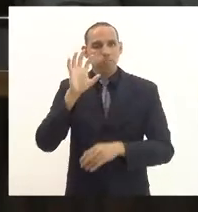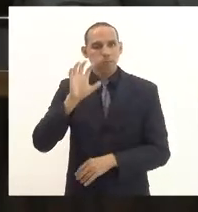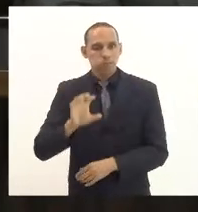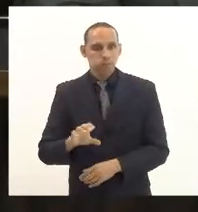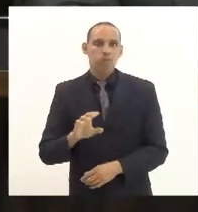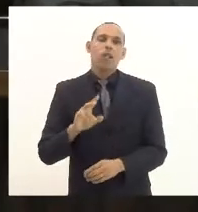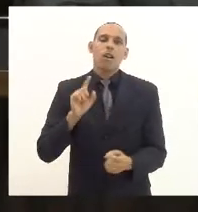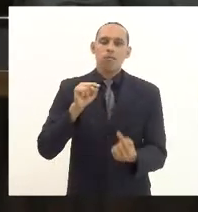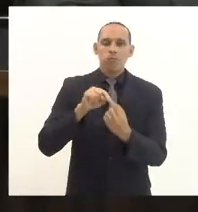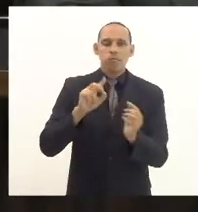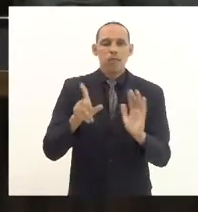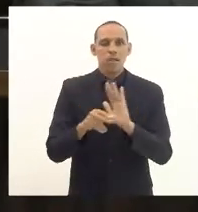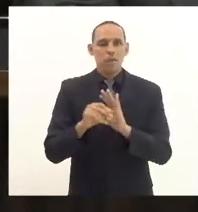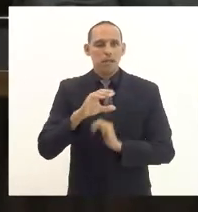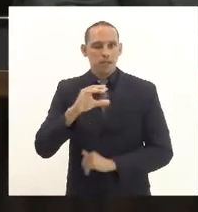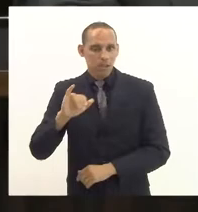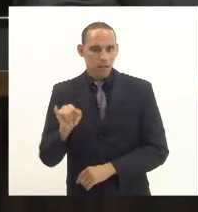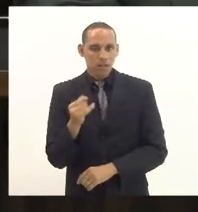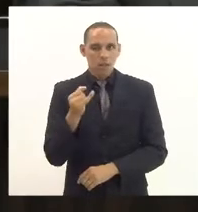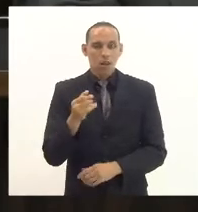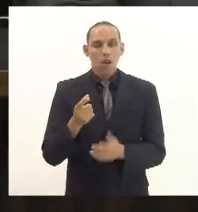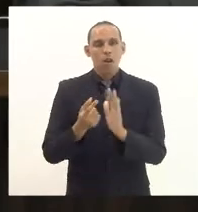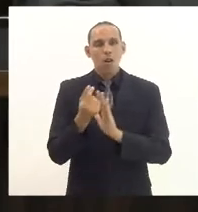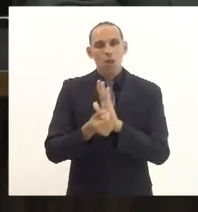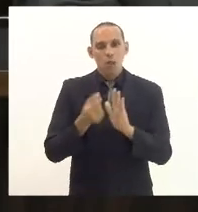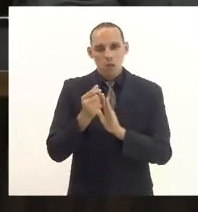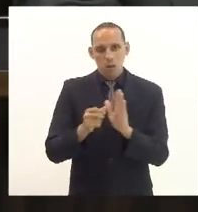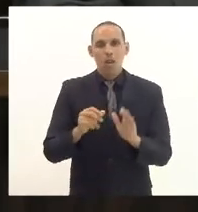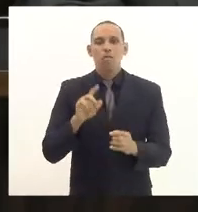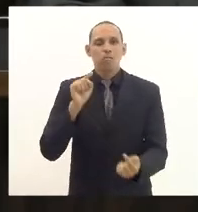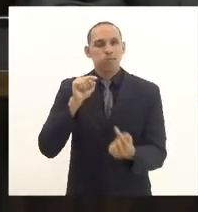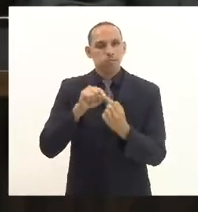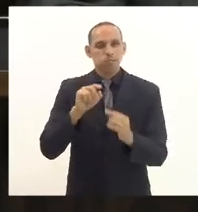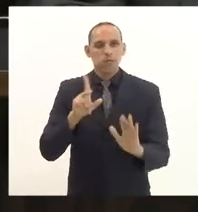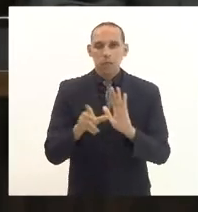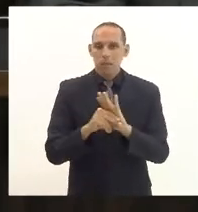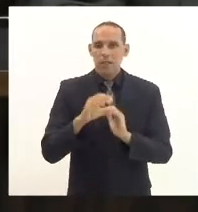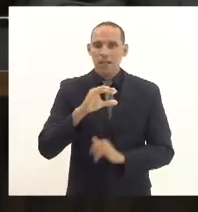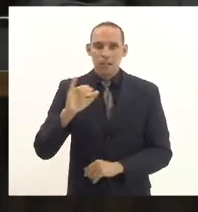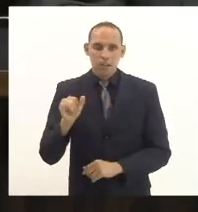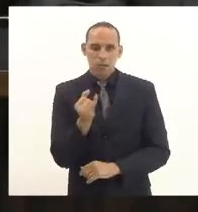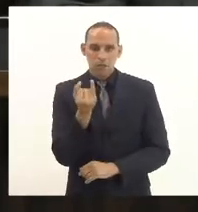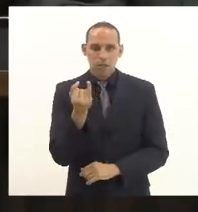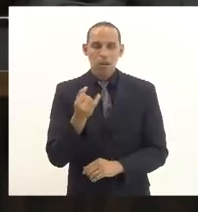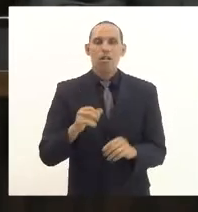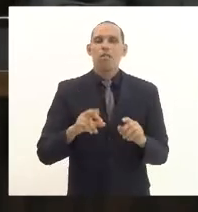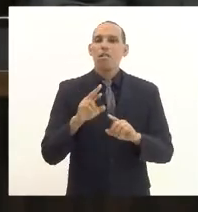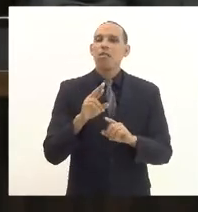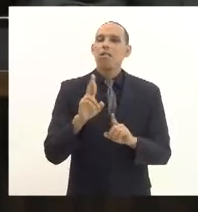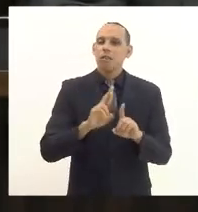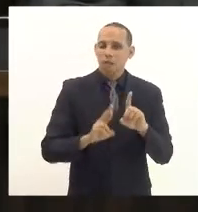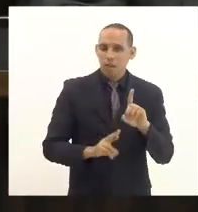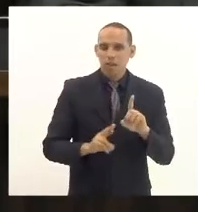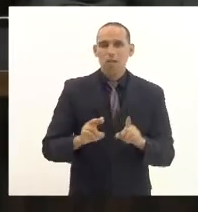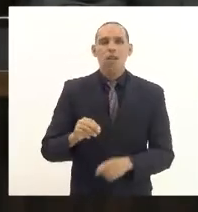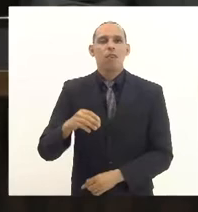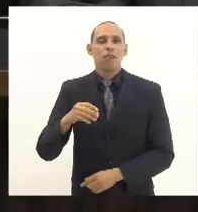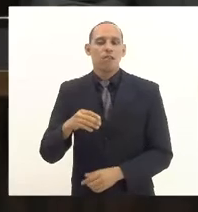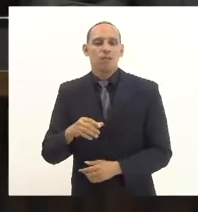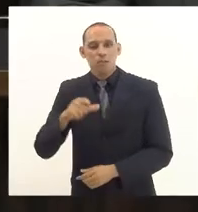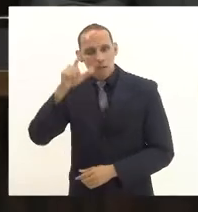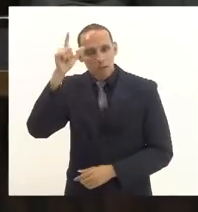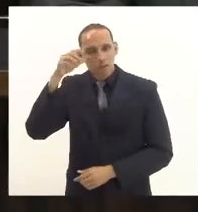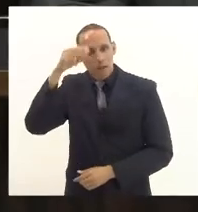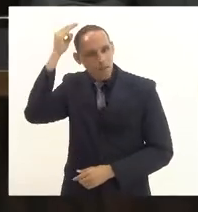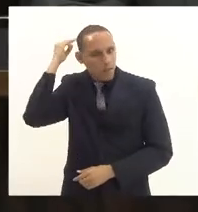emendas da CCJ. De orçamento favorável com as emendas da CCJ. Deputado, relator Márcio Pacheco, Célia Jordão, Márcio Canella, Carlos Mink,